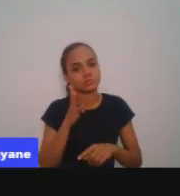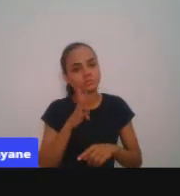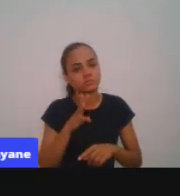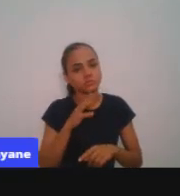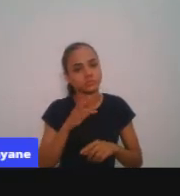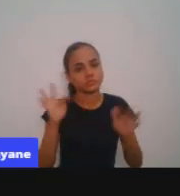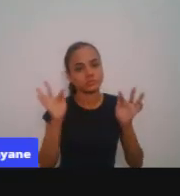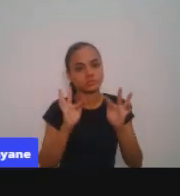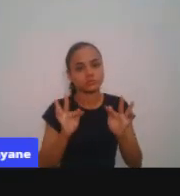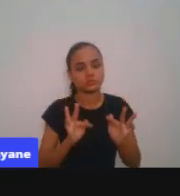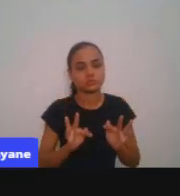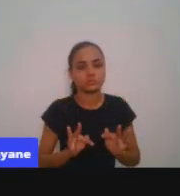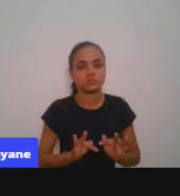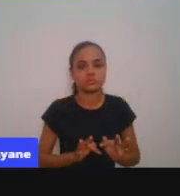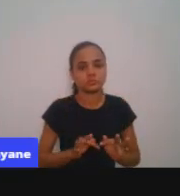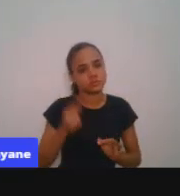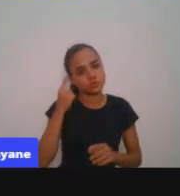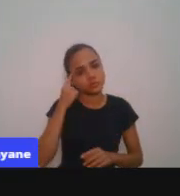de pensar as propostas,